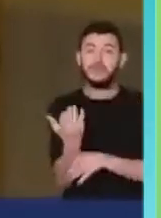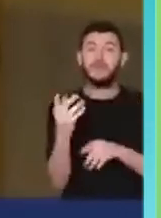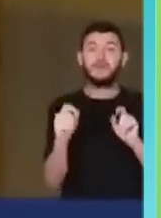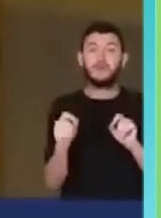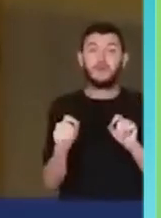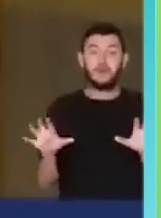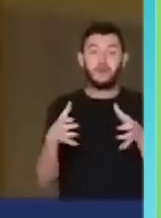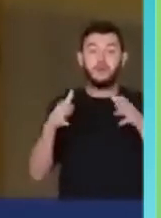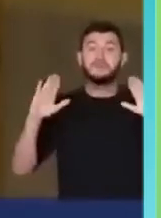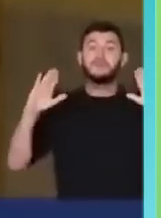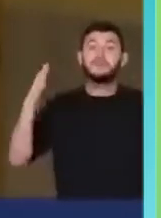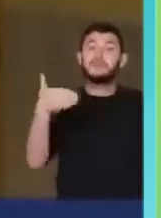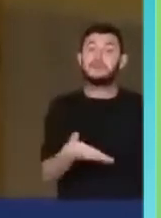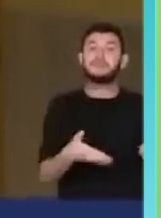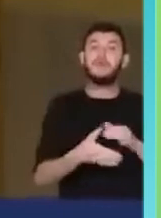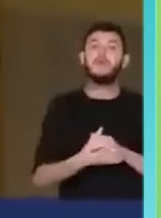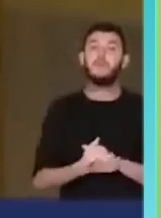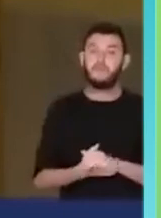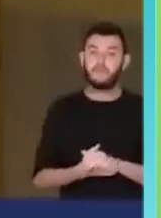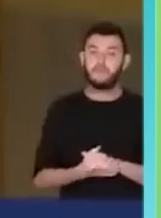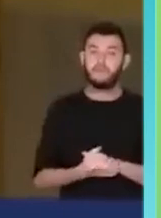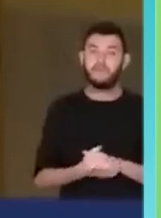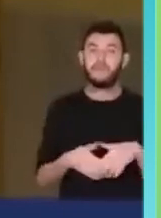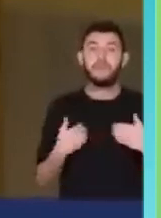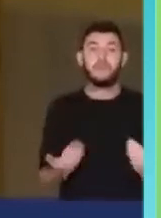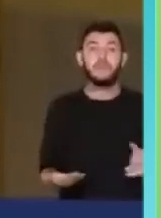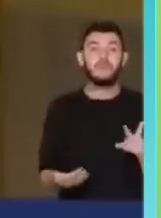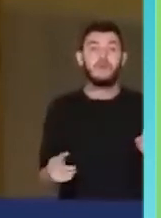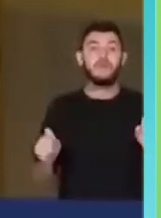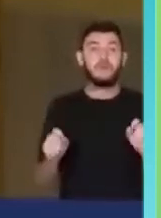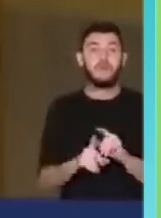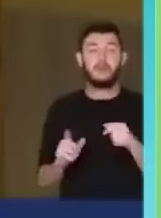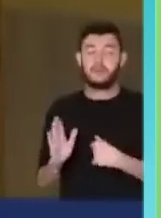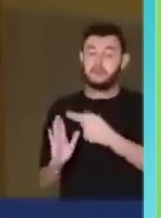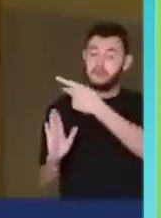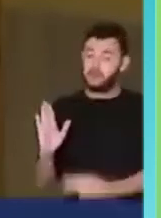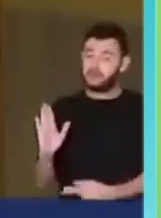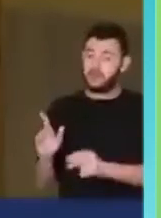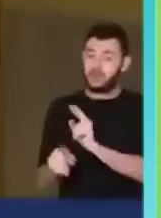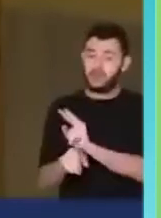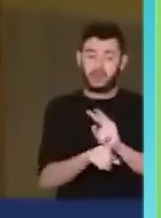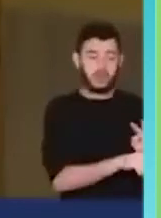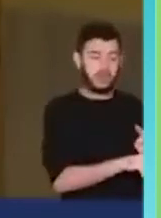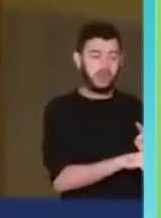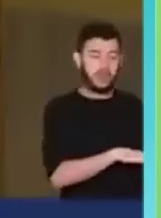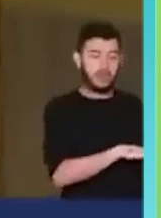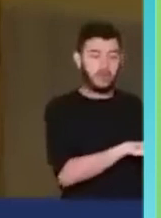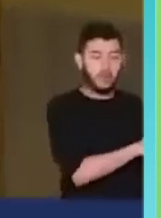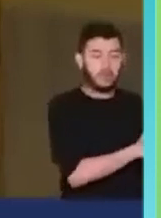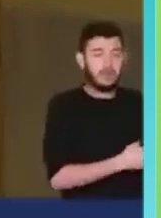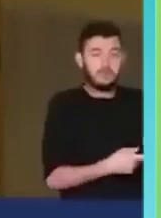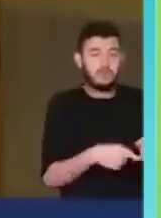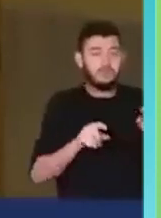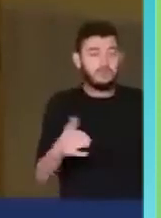uma comissão especial e aí Vou empurrar com a barriga colocar o projeto da geladeira porque eles não tem outra maneira